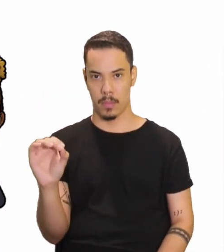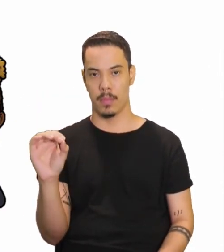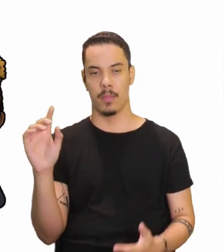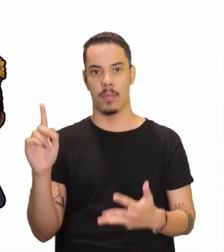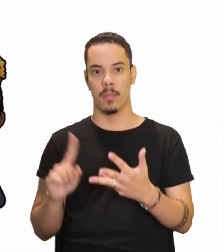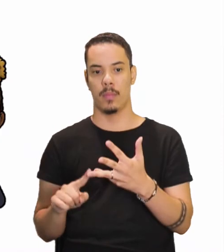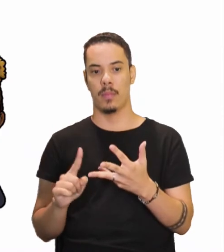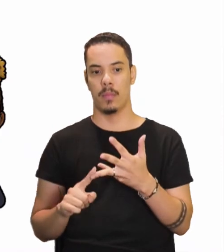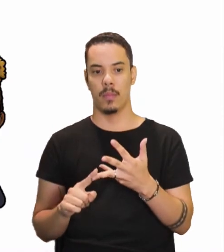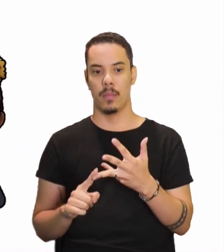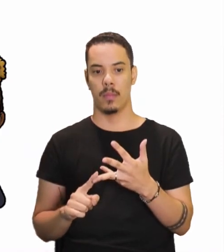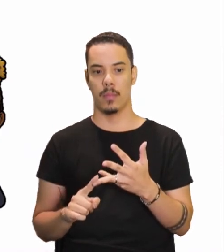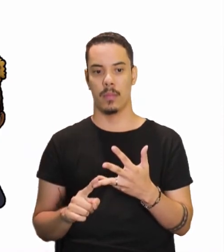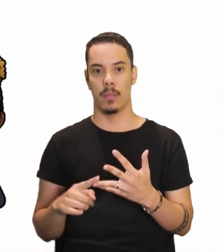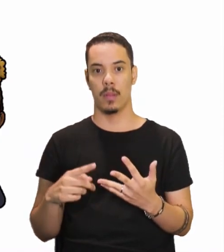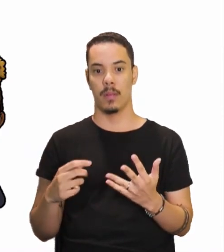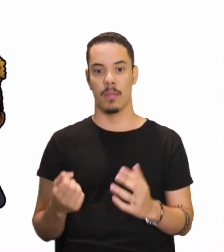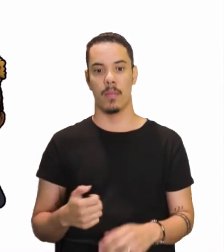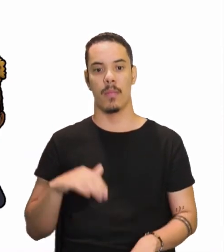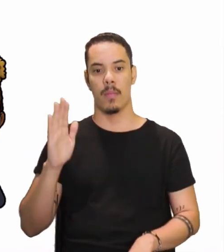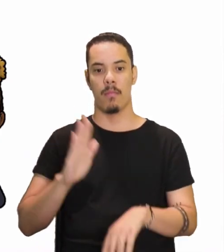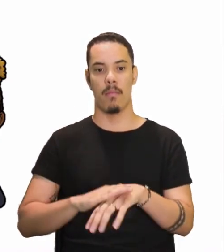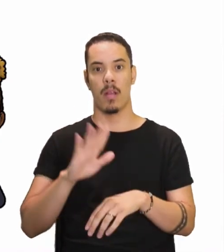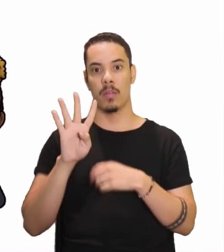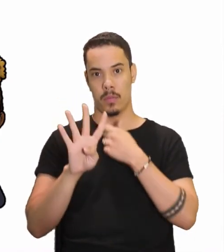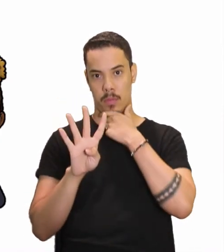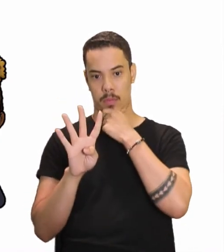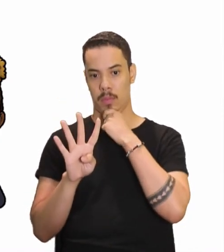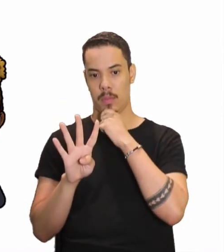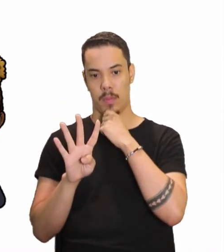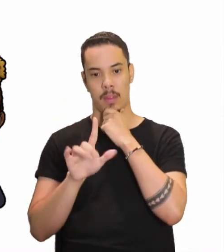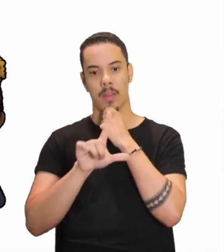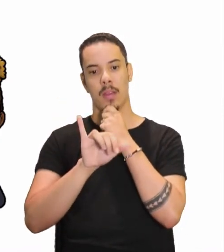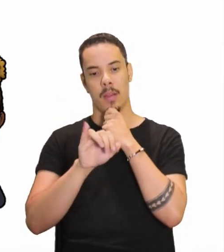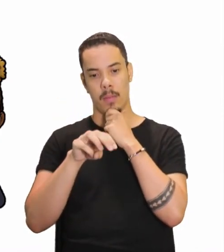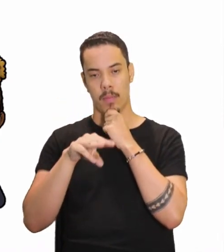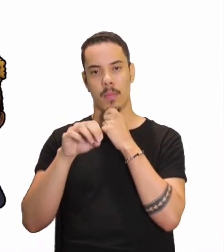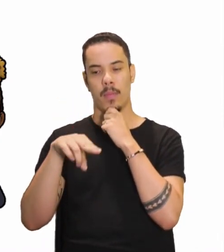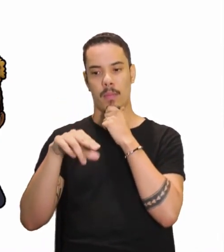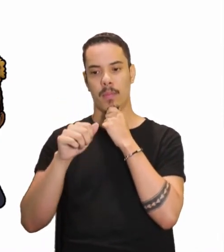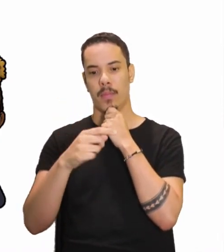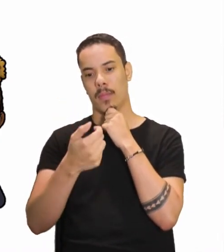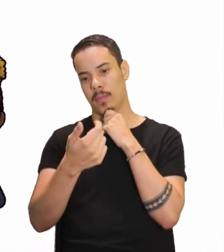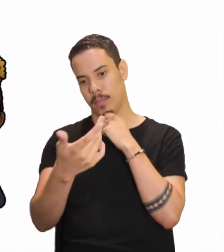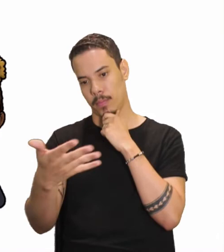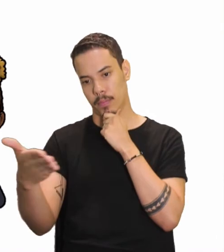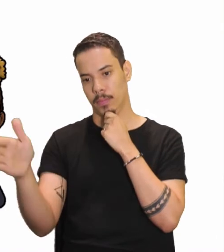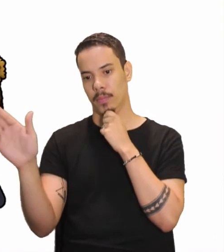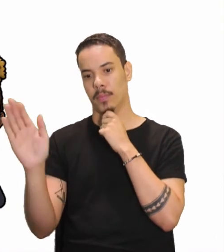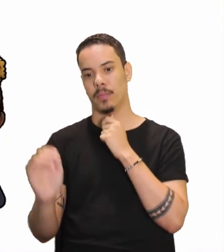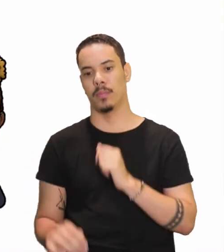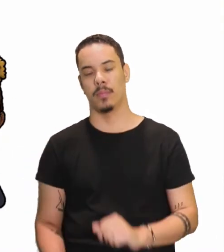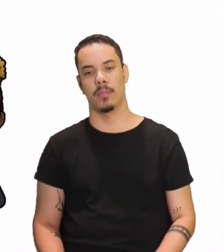E polissílaba, olha só, mais de 4 sílabas, a partir de 4. Limonada,